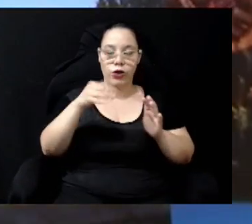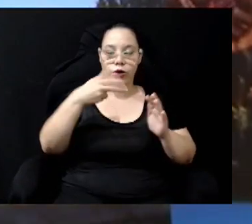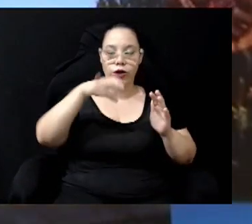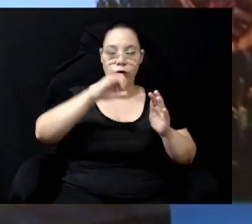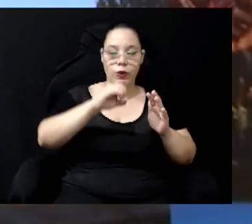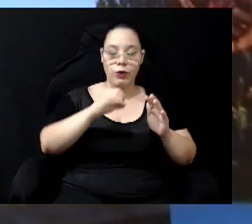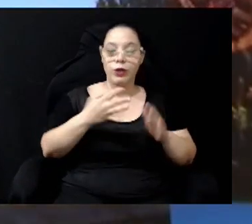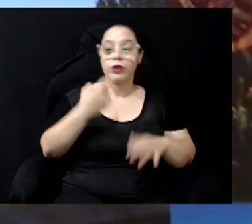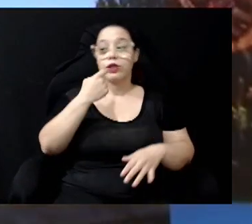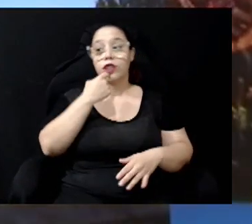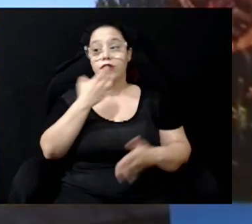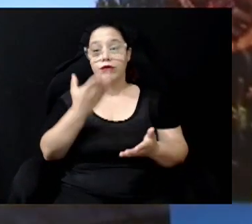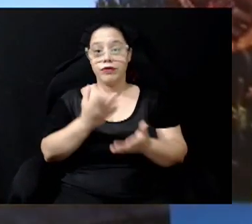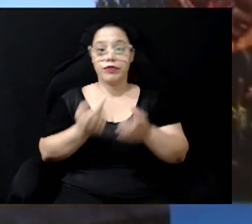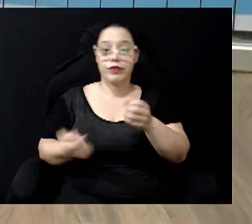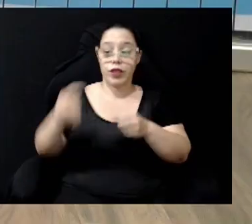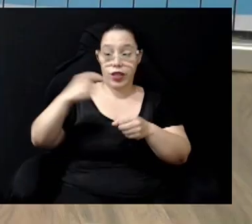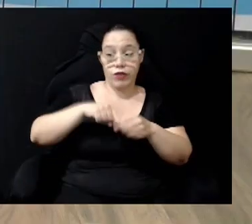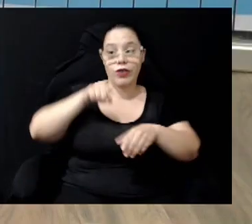eu volto com você.